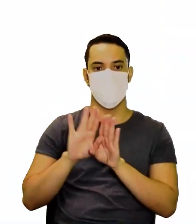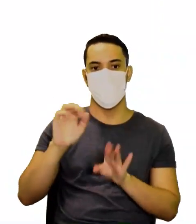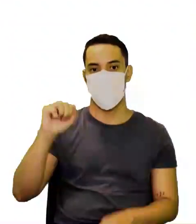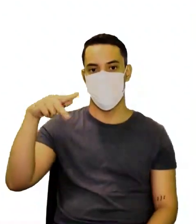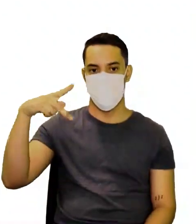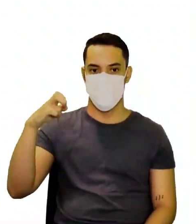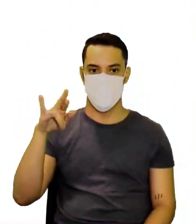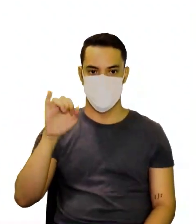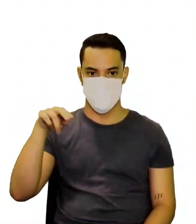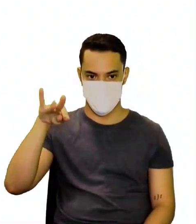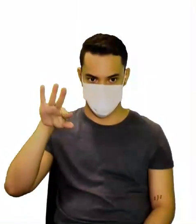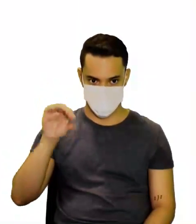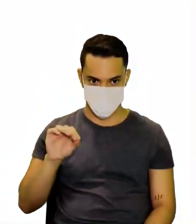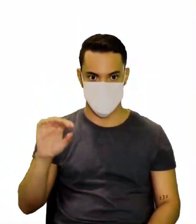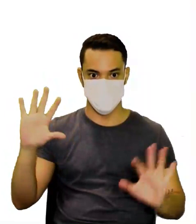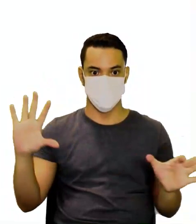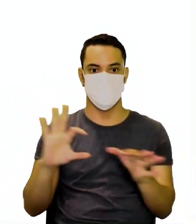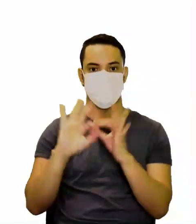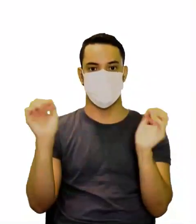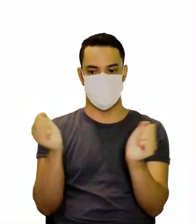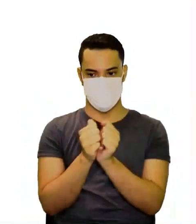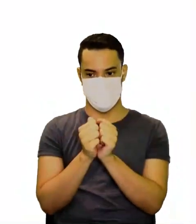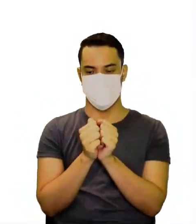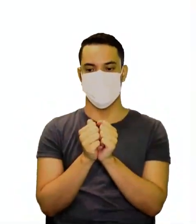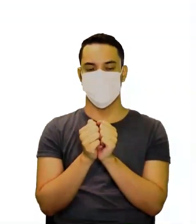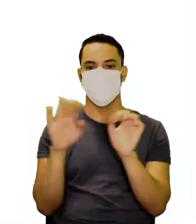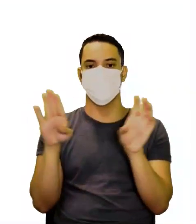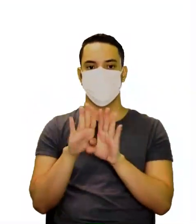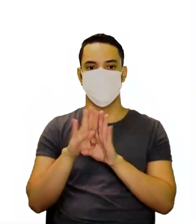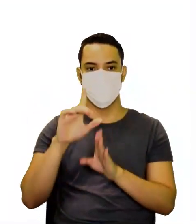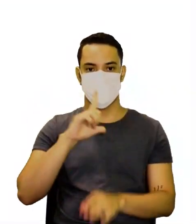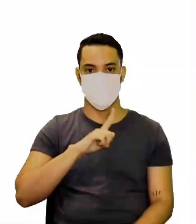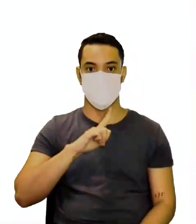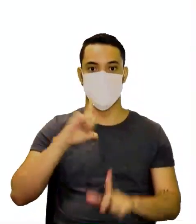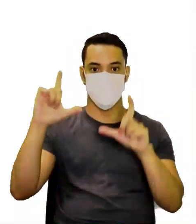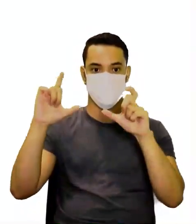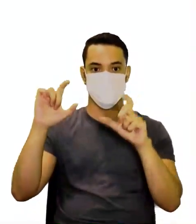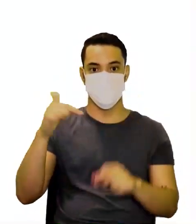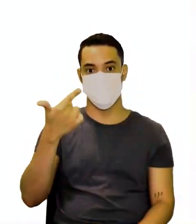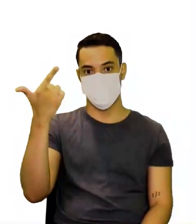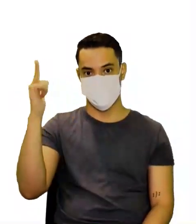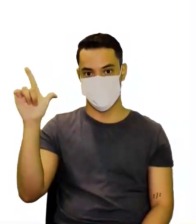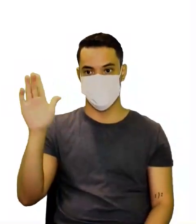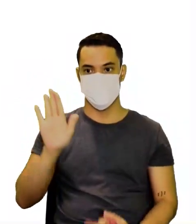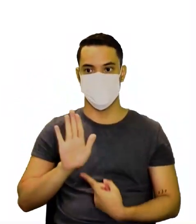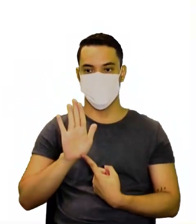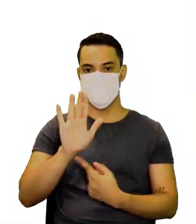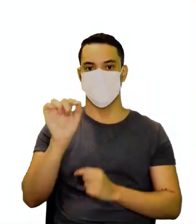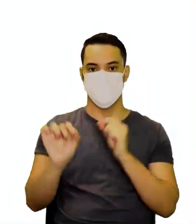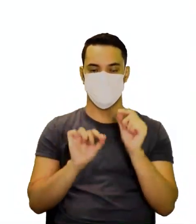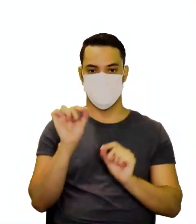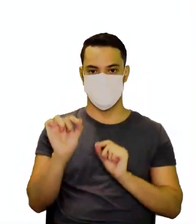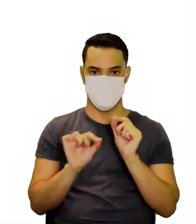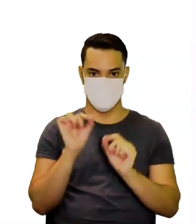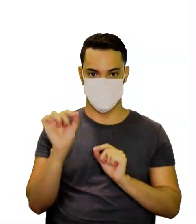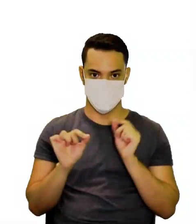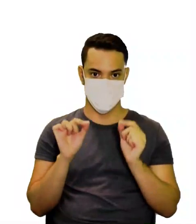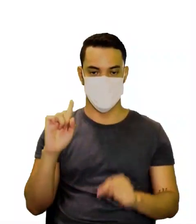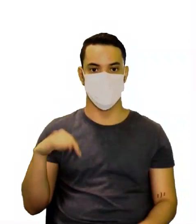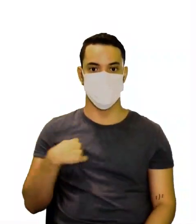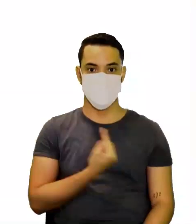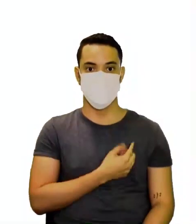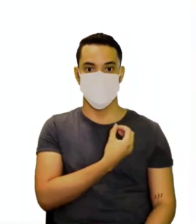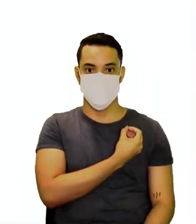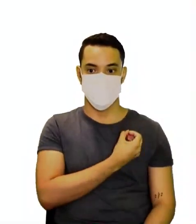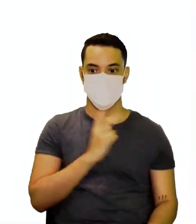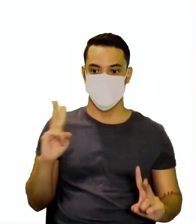associado em série com o reostato, tá bom? E tá aqui a figura que mostra aqui, ó, os nossos